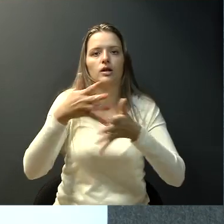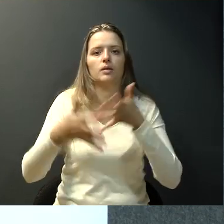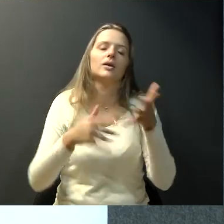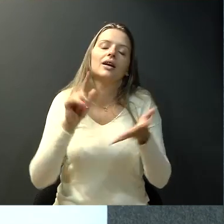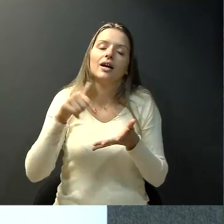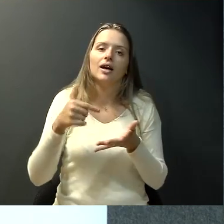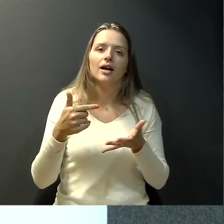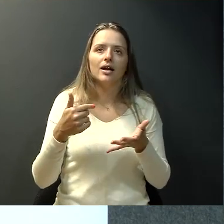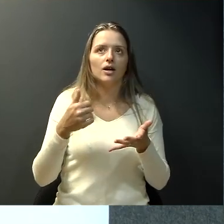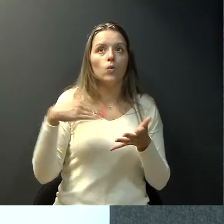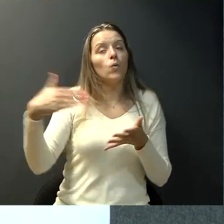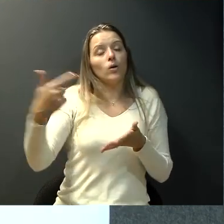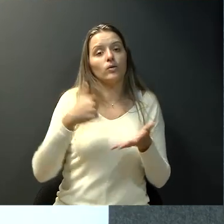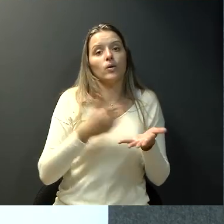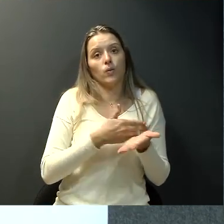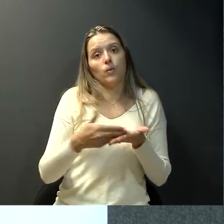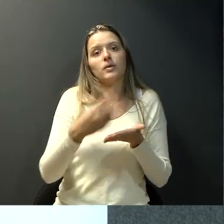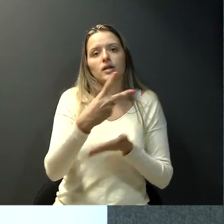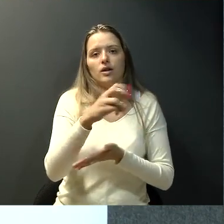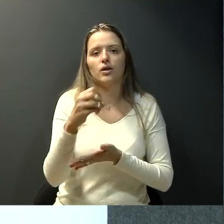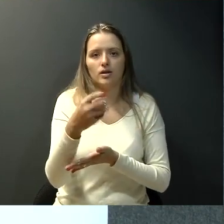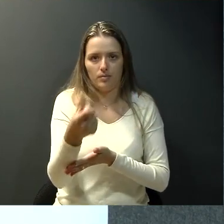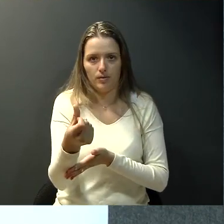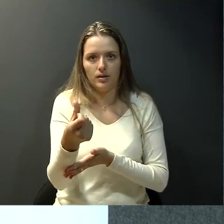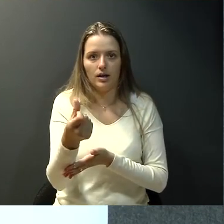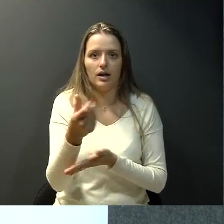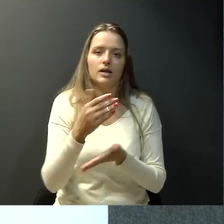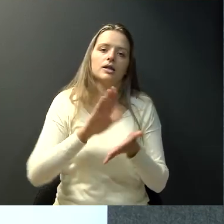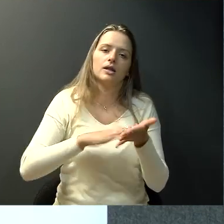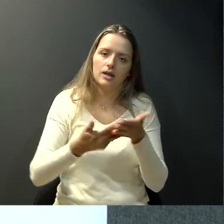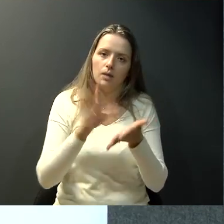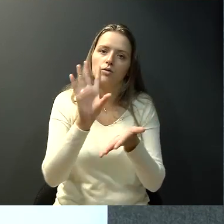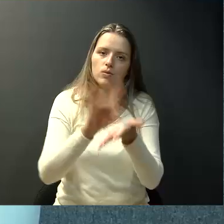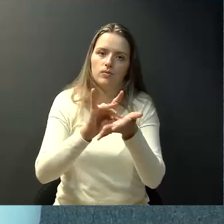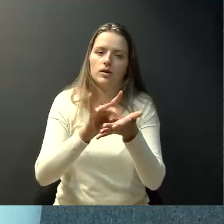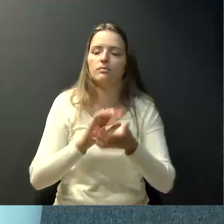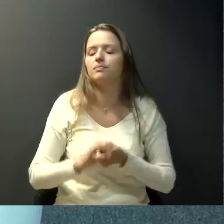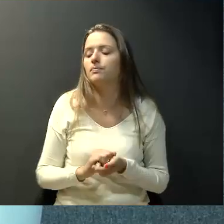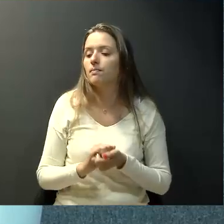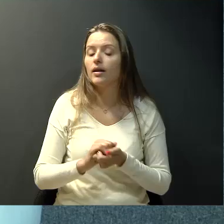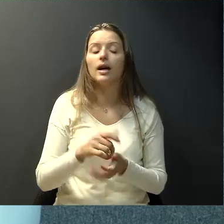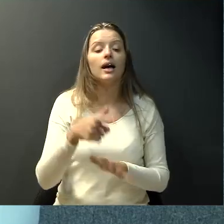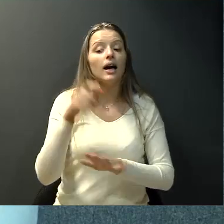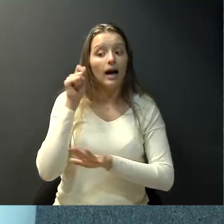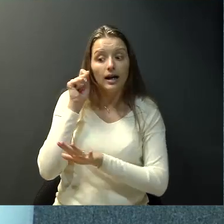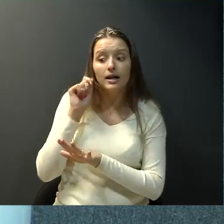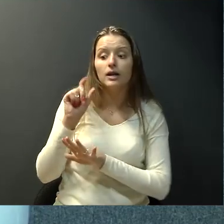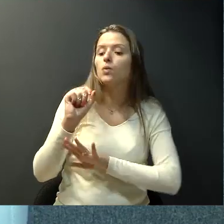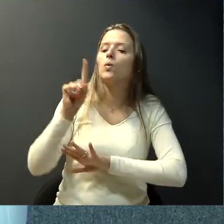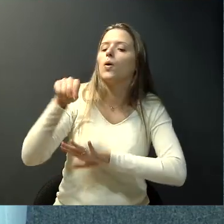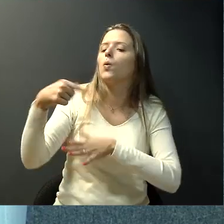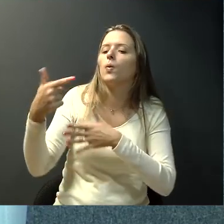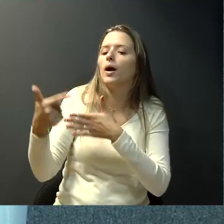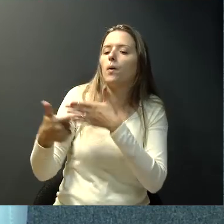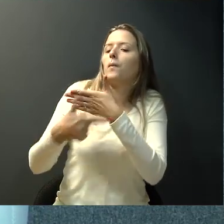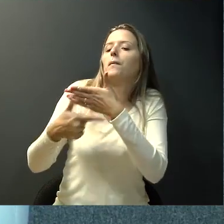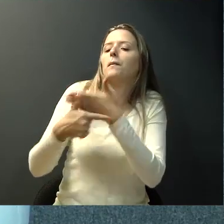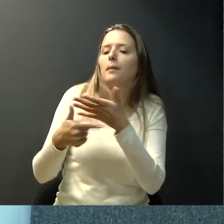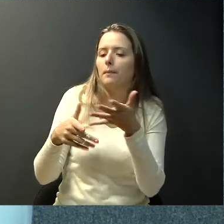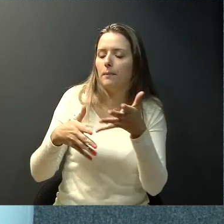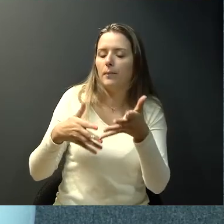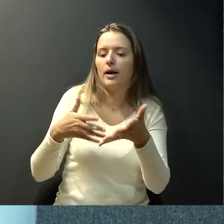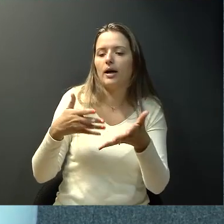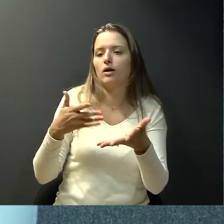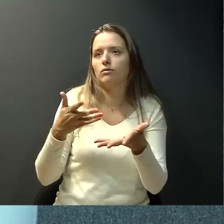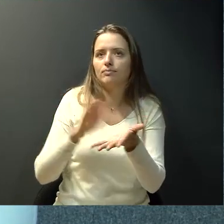essa aí é a minha trajetória, assim que eu comecei ali, foi em 2006 mesmo como intérprete oficial mesmo. Aline, e qual é a função de um